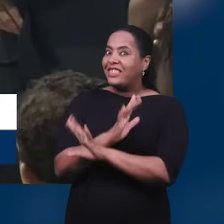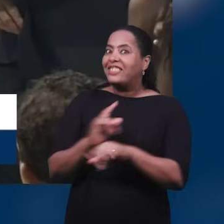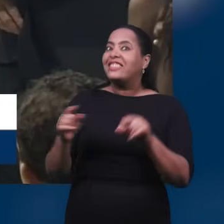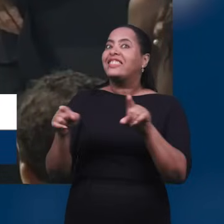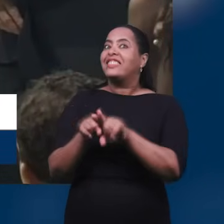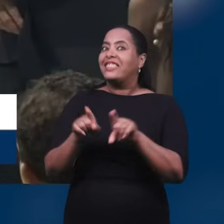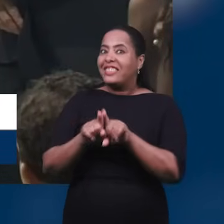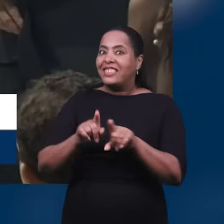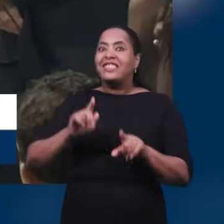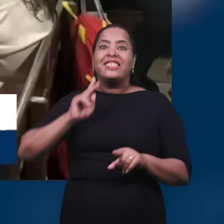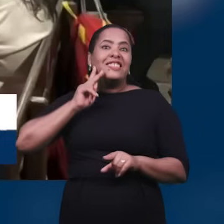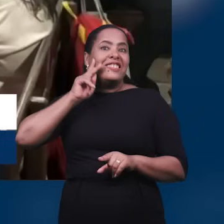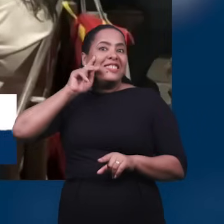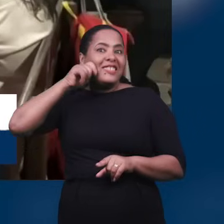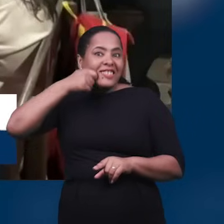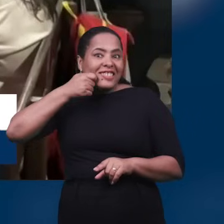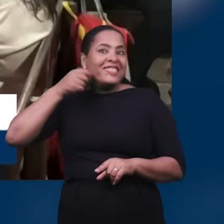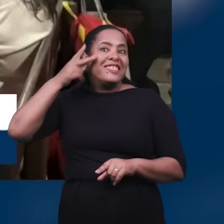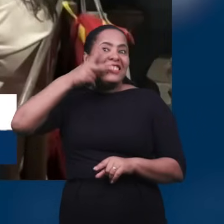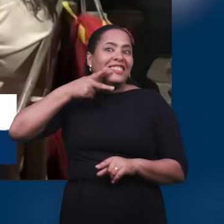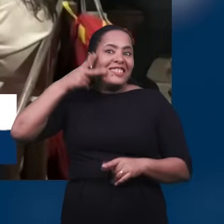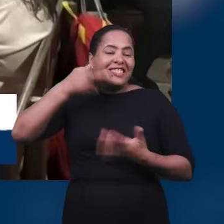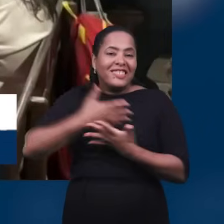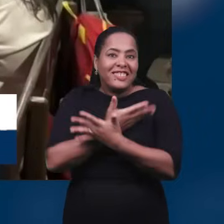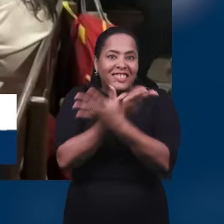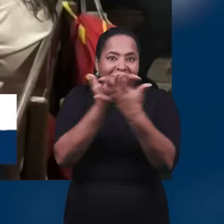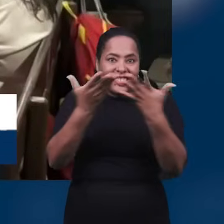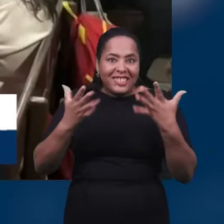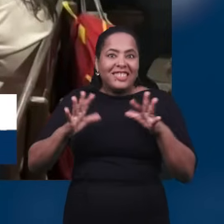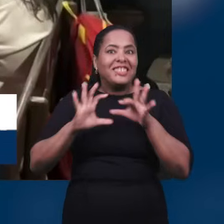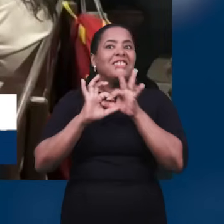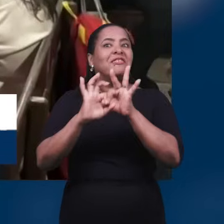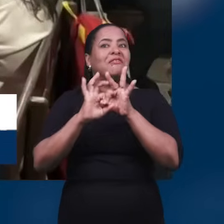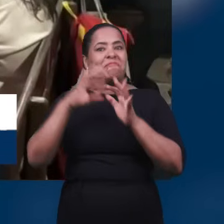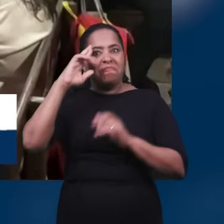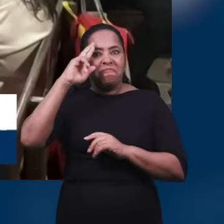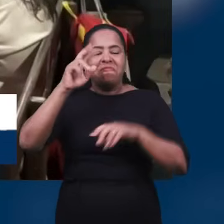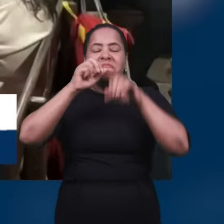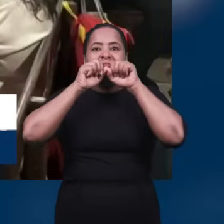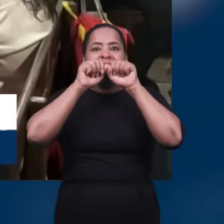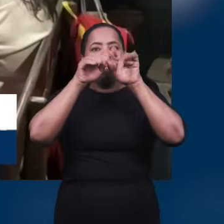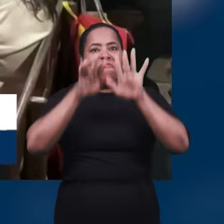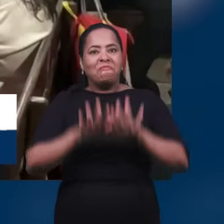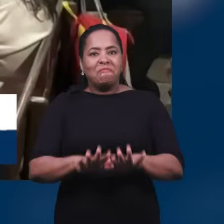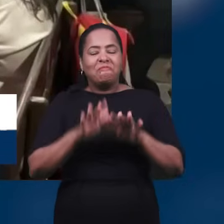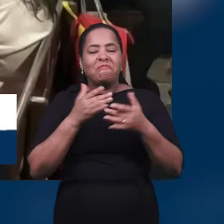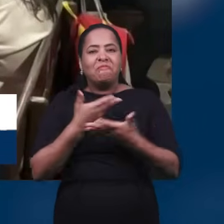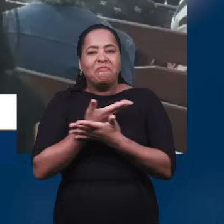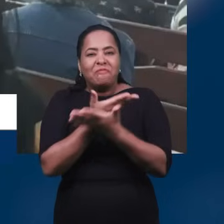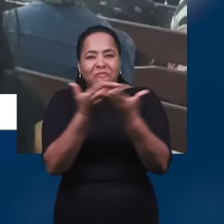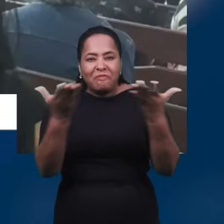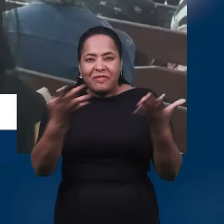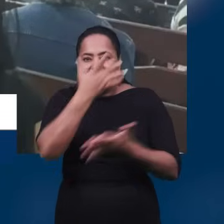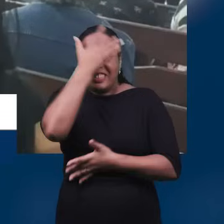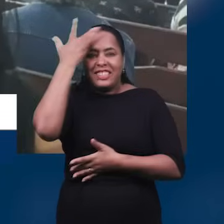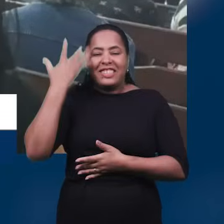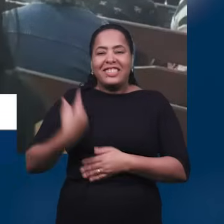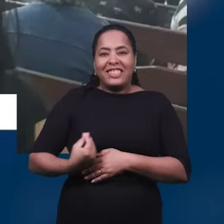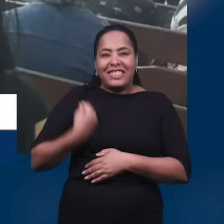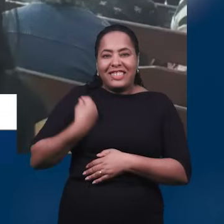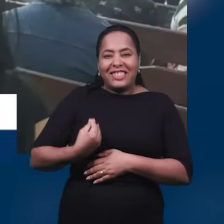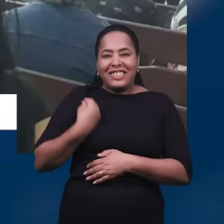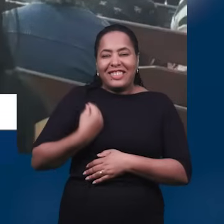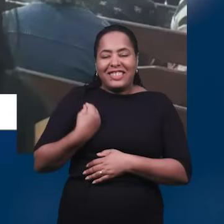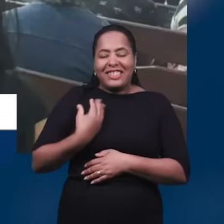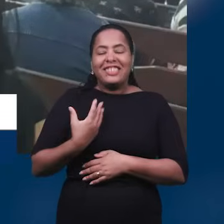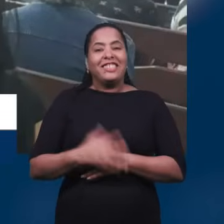sentar à mesa com o Senhor e participar da ceia. Grande bênção para todos os que estiveram ali presentes e